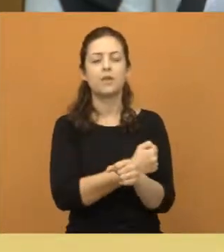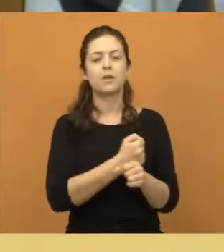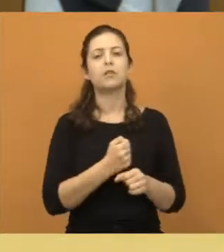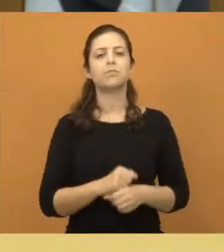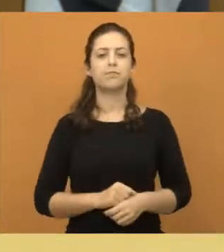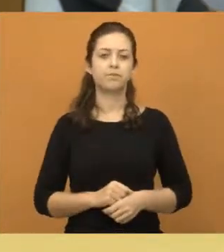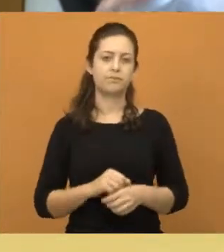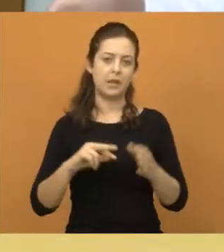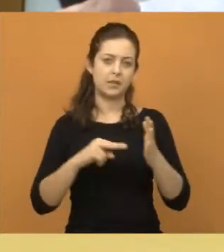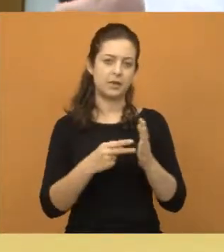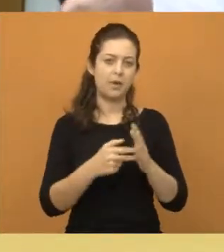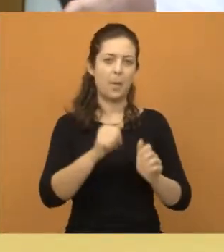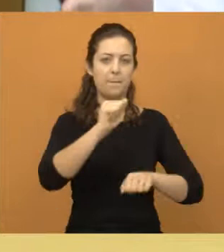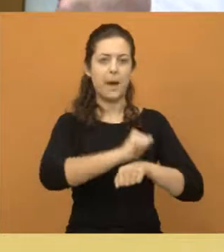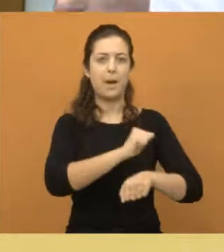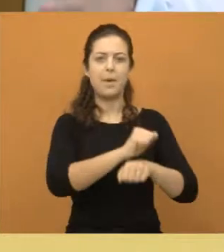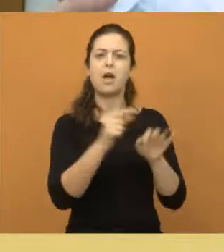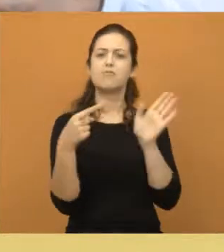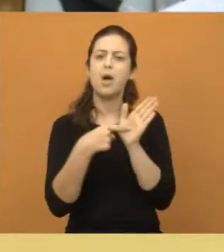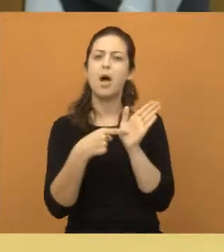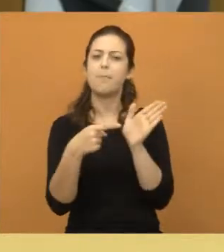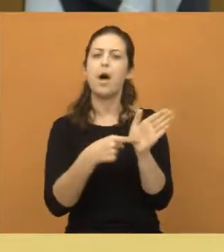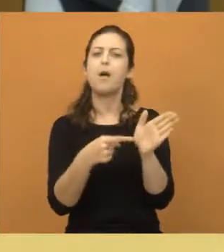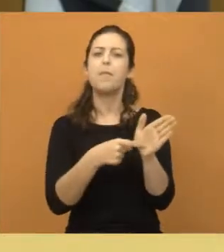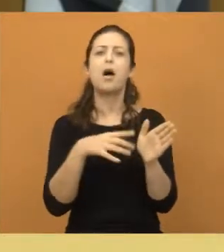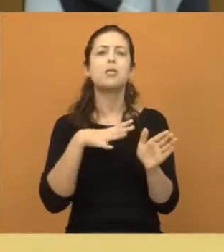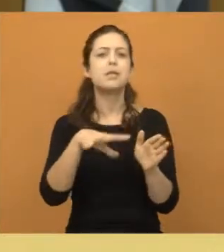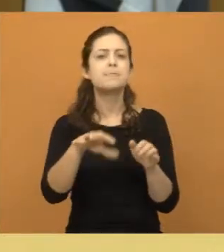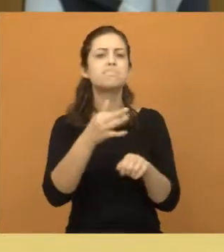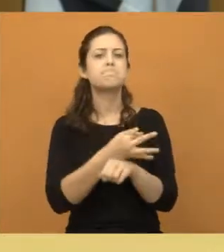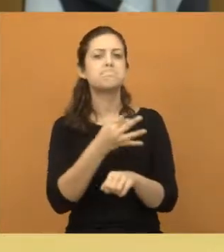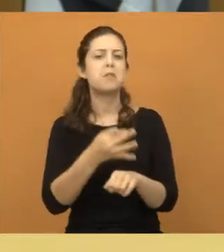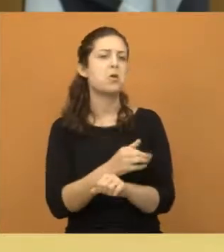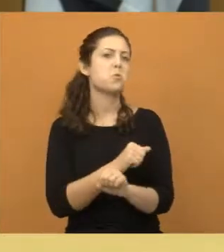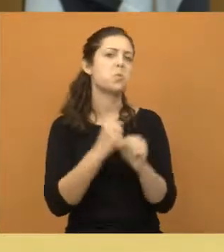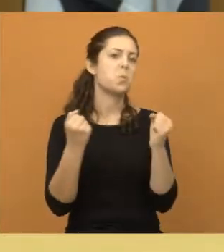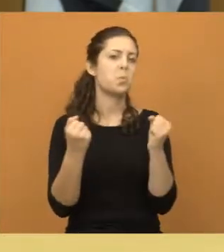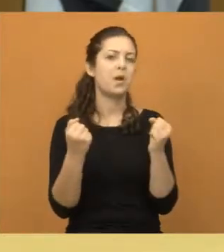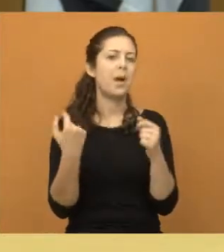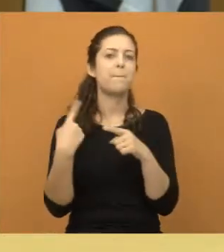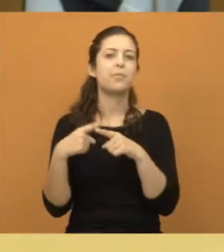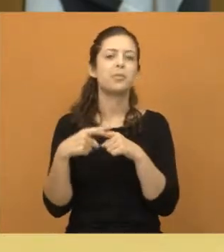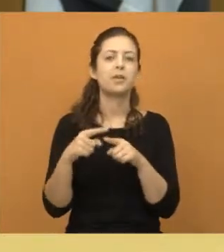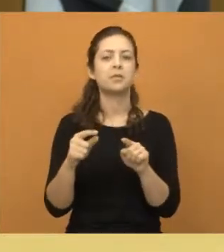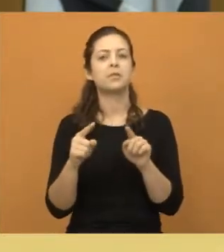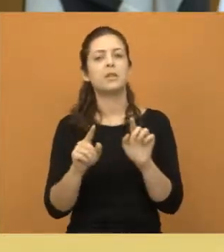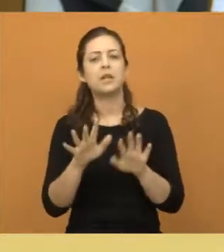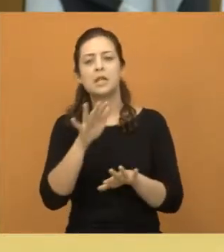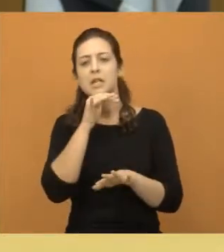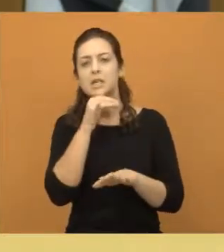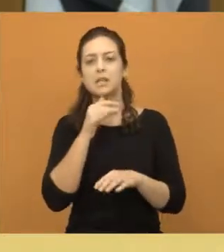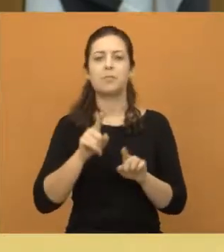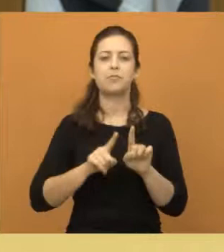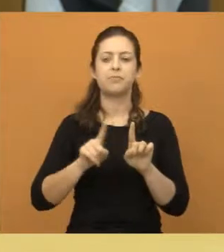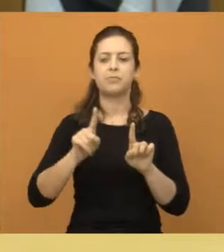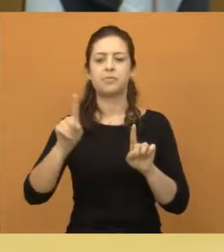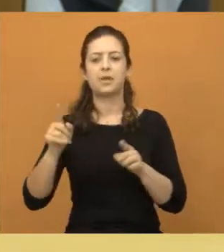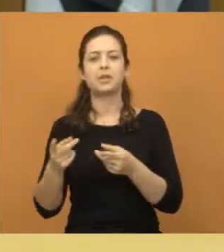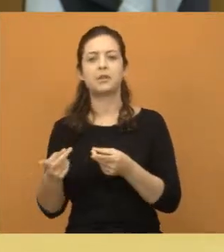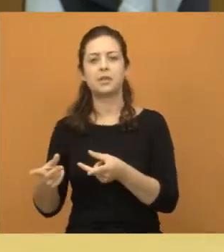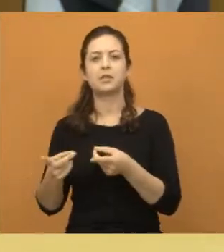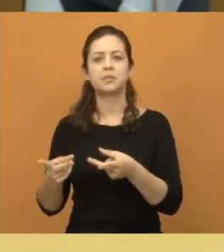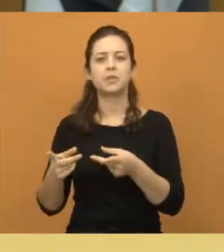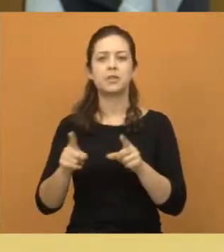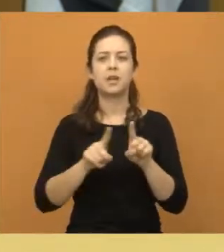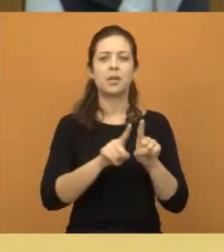significa muitas obras que nós indicamos aqui, o município não conseguir fazer. Porque na medida em que a gente aumenta a despesa